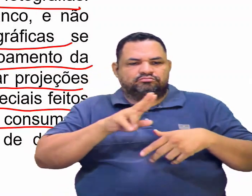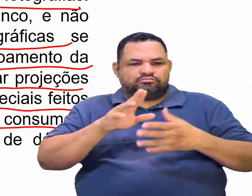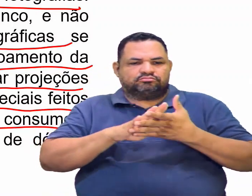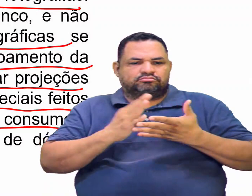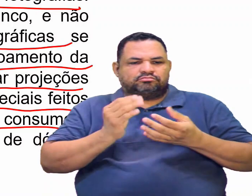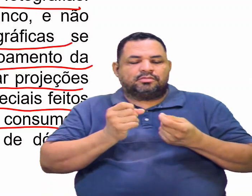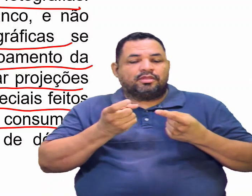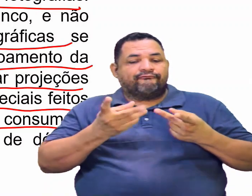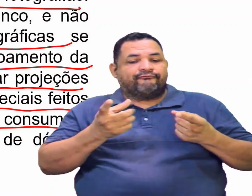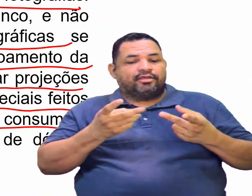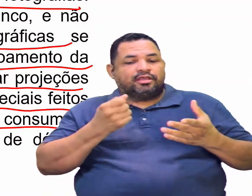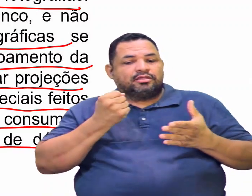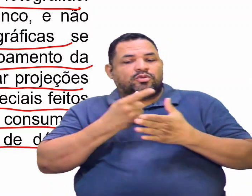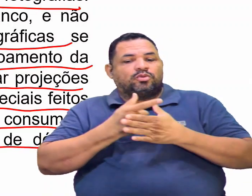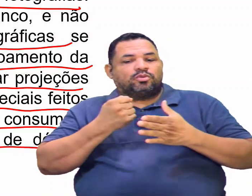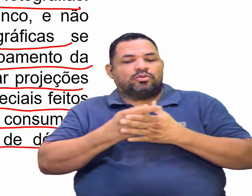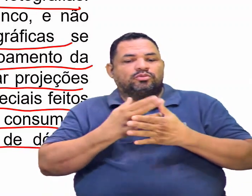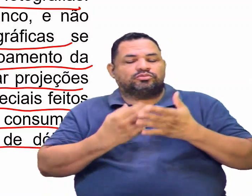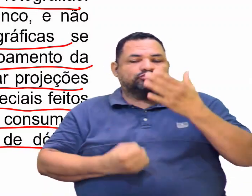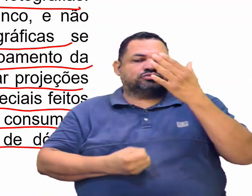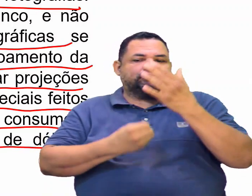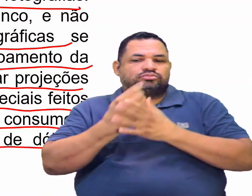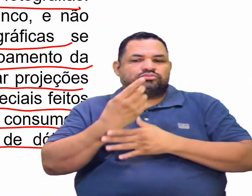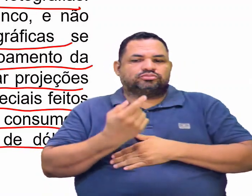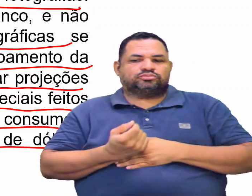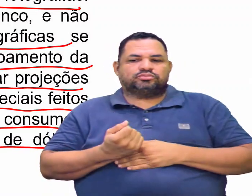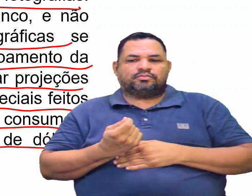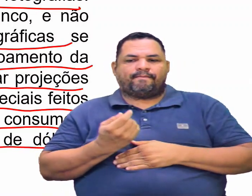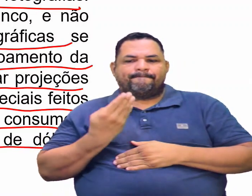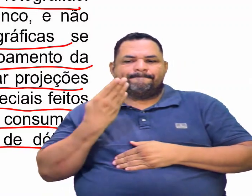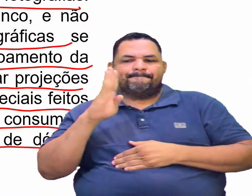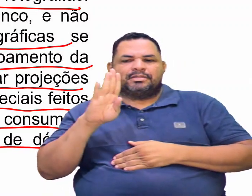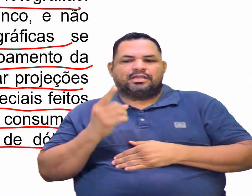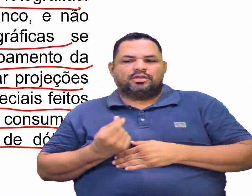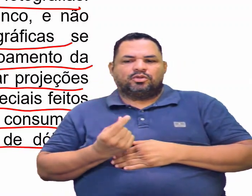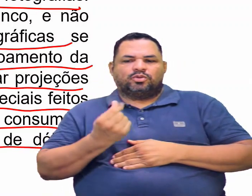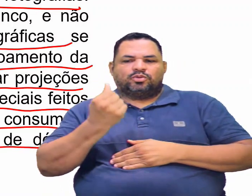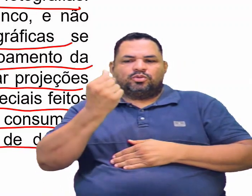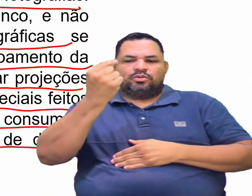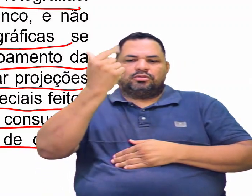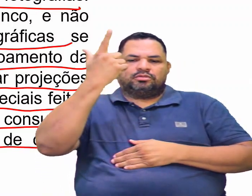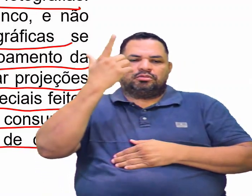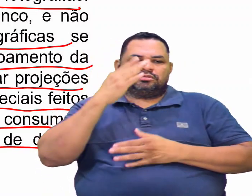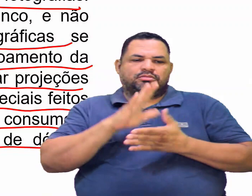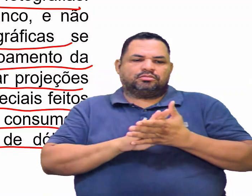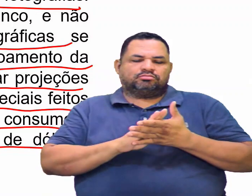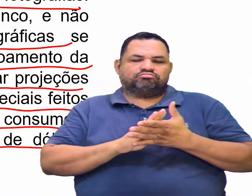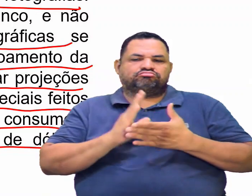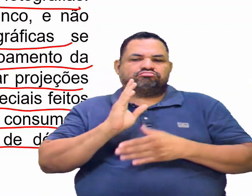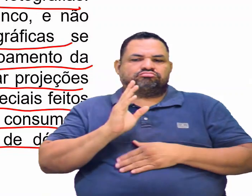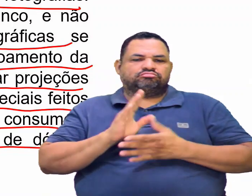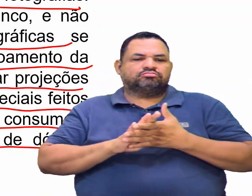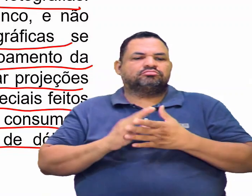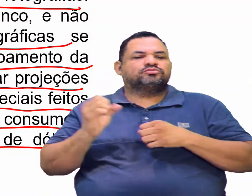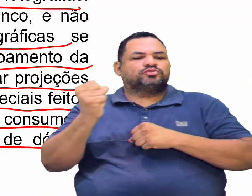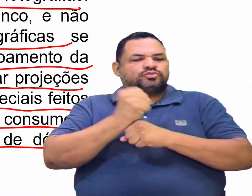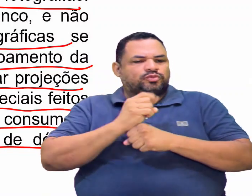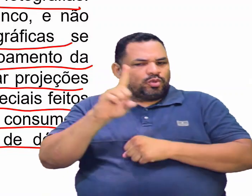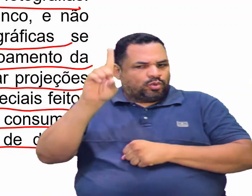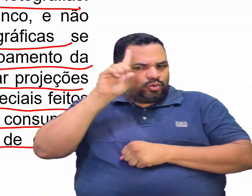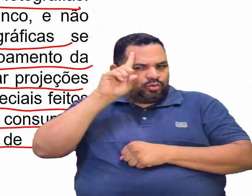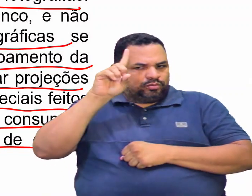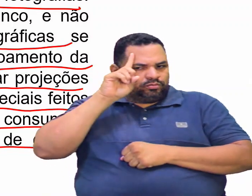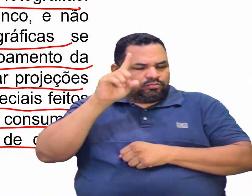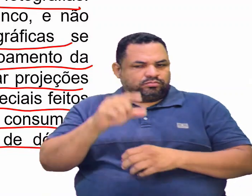explorado comercialmente, gerando bilhões de dólares todos os anos. Não só para a indústria,